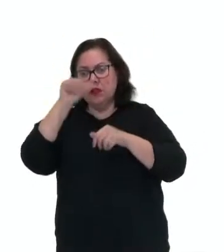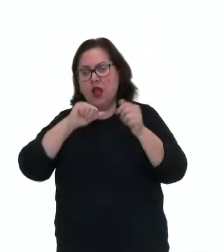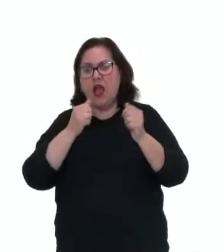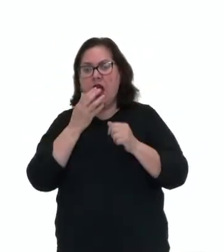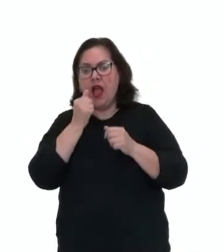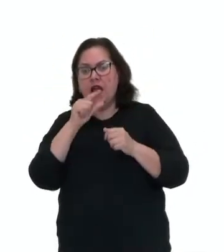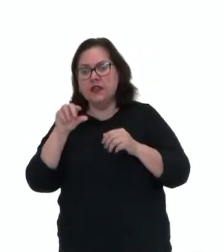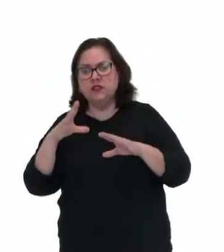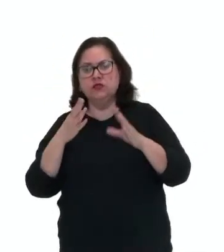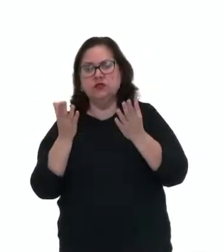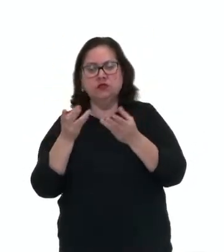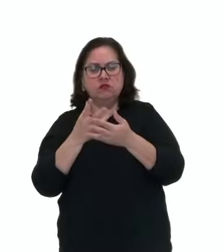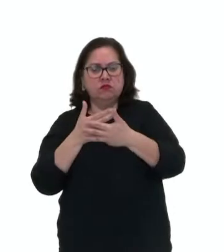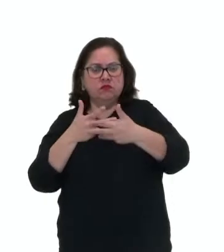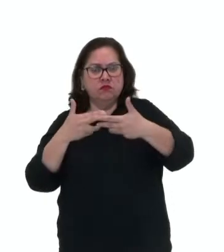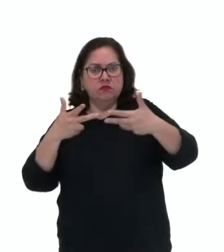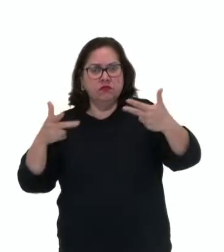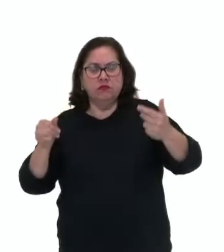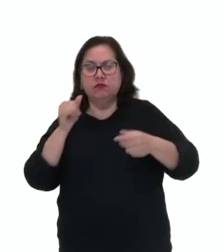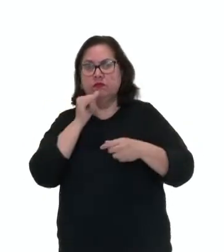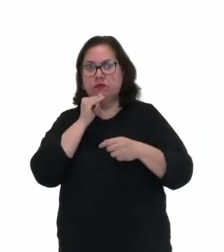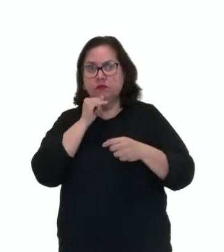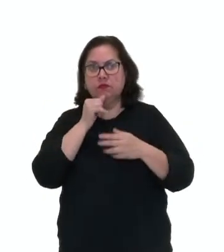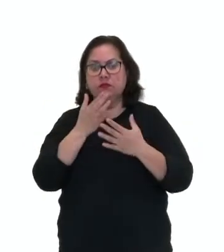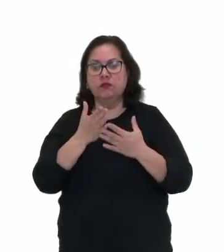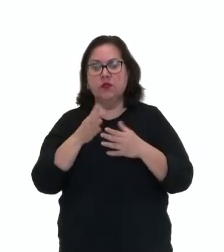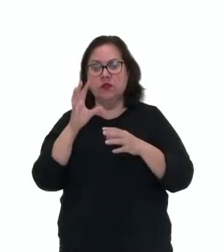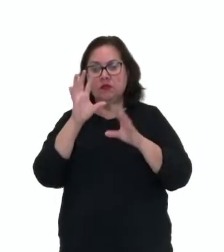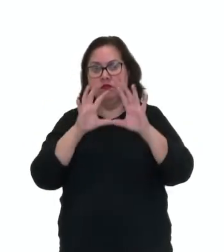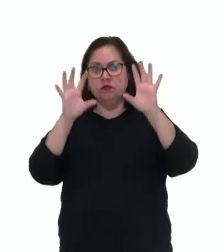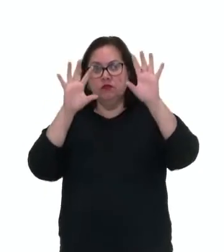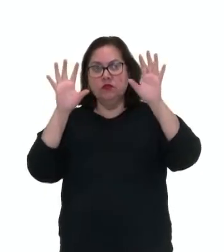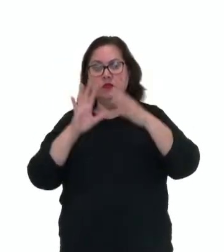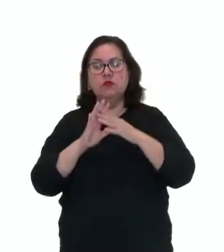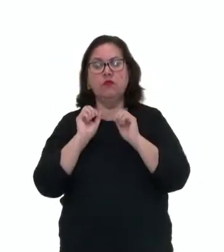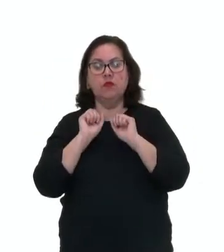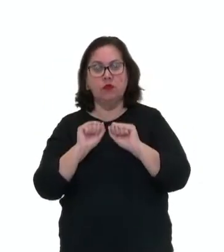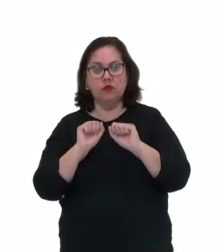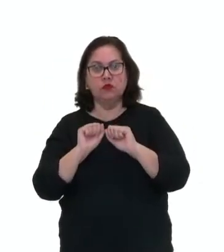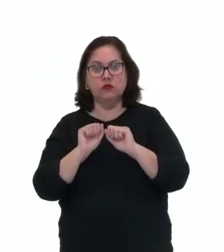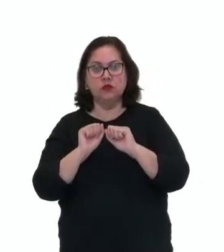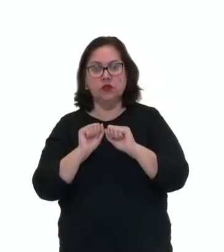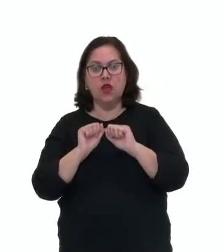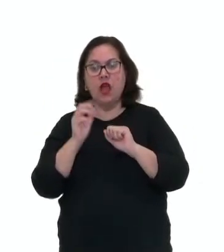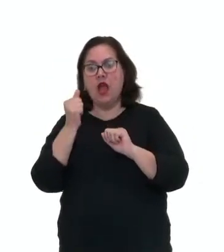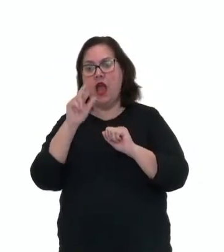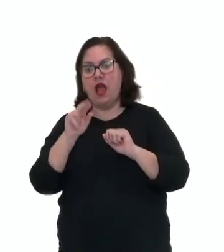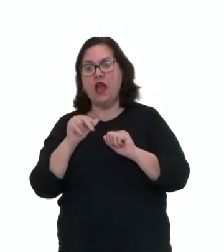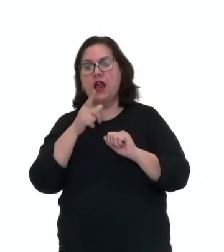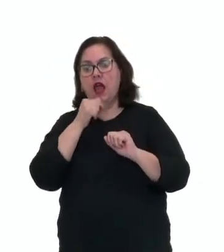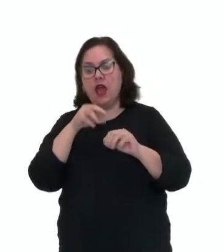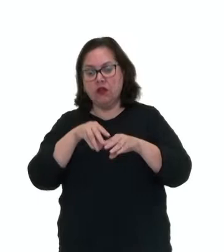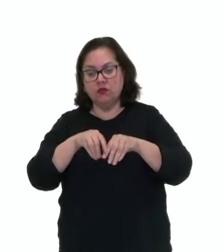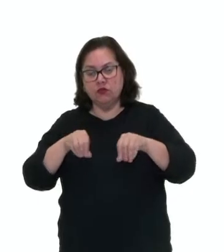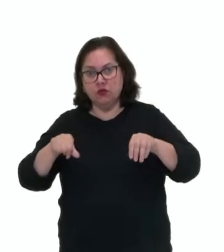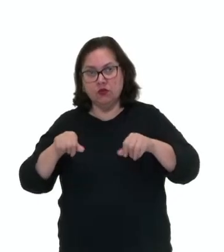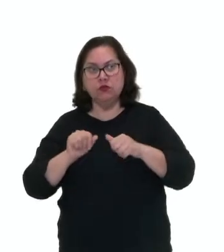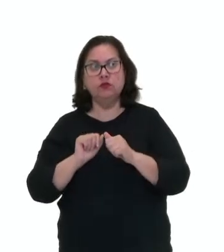ácidos, hidrocarbonetos. Então, são alguns exemplos de agentes poluidores. Eles podem poluir o ar, a água, solo,